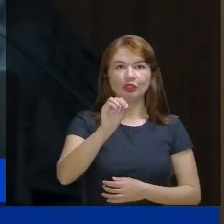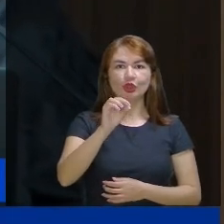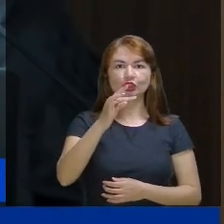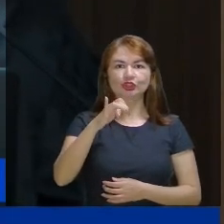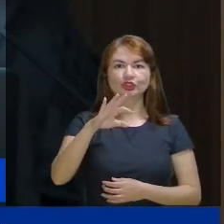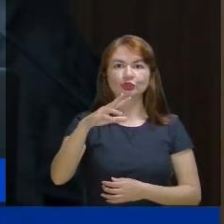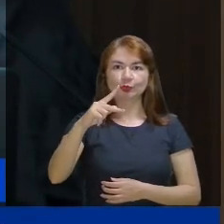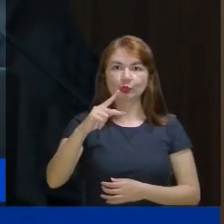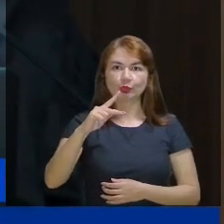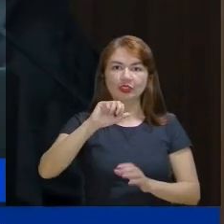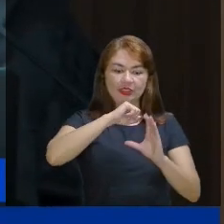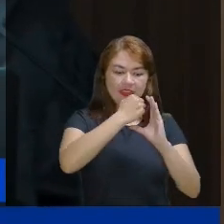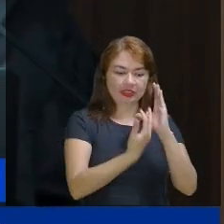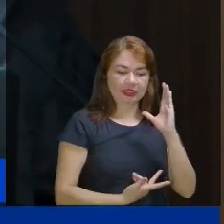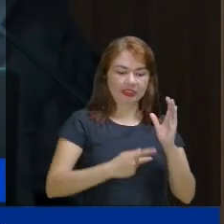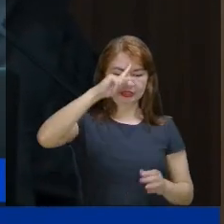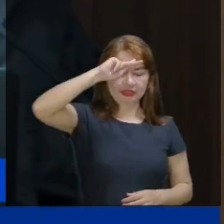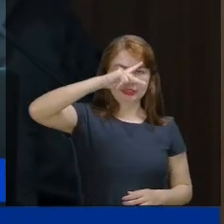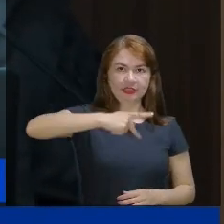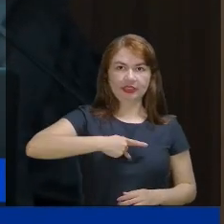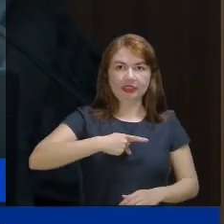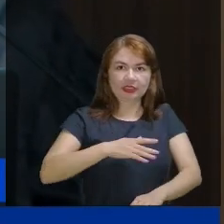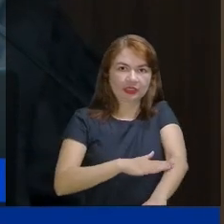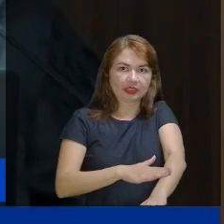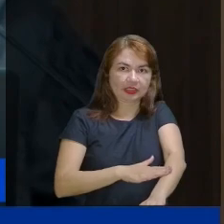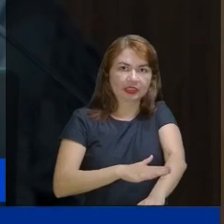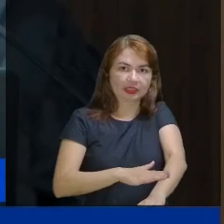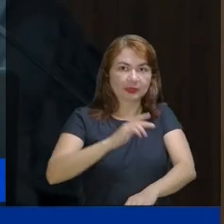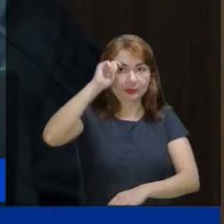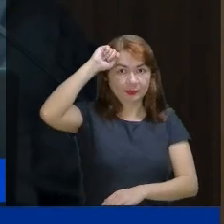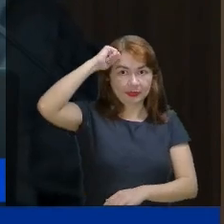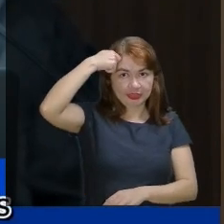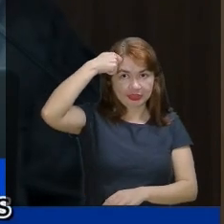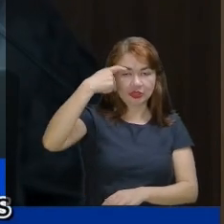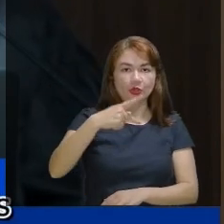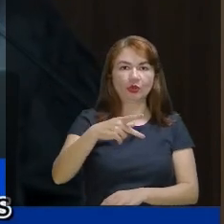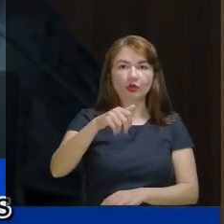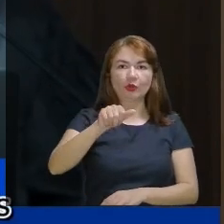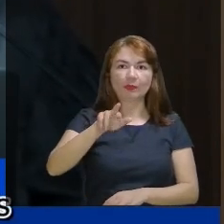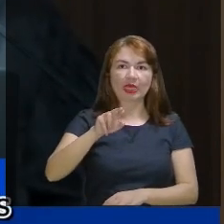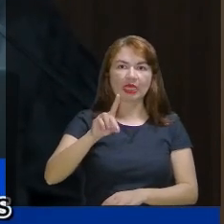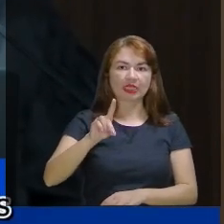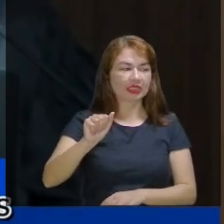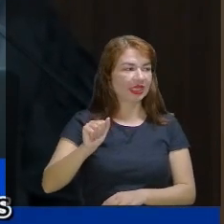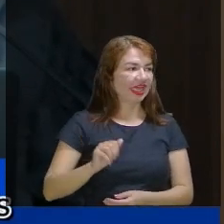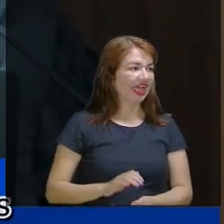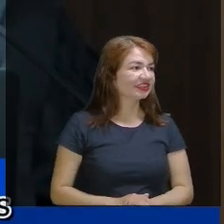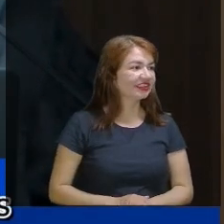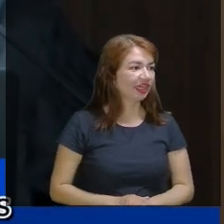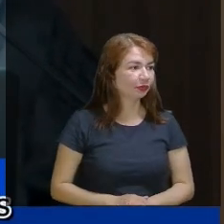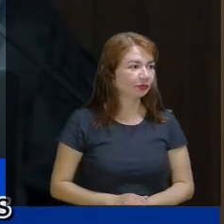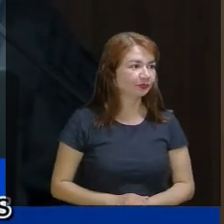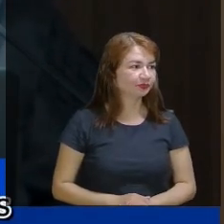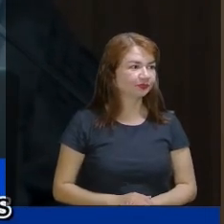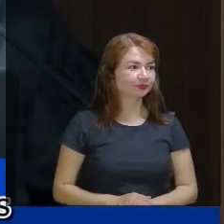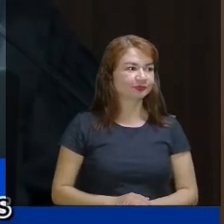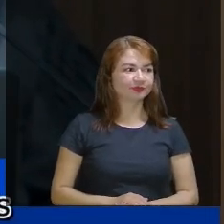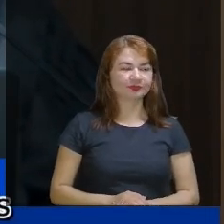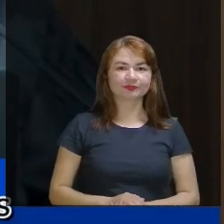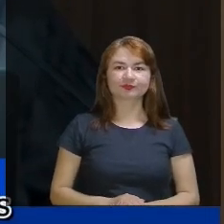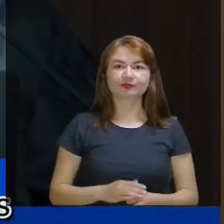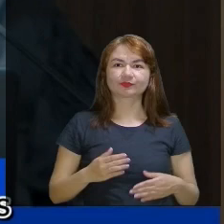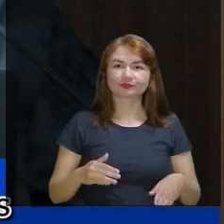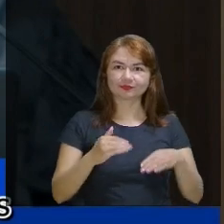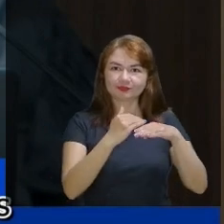que as caracterizem como de cor preta ou parda. A medida atende aos princípios constitucionais de igualdade